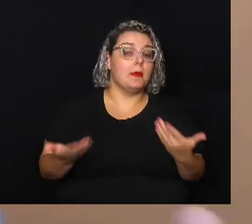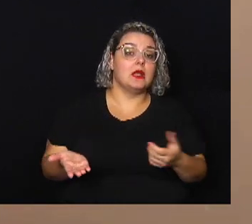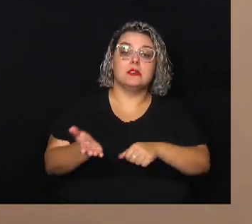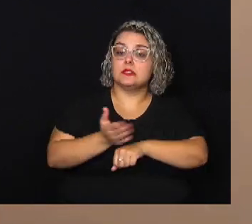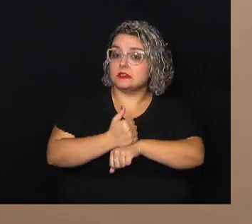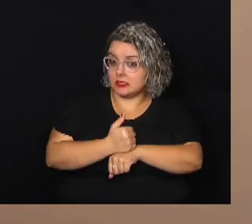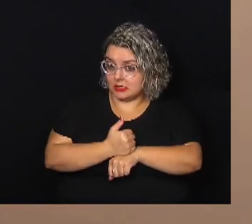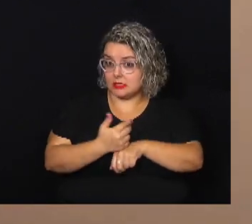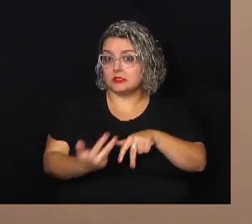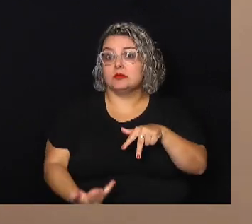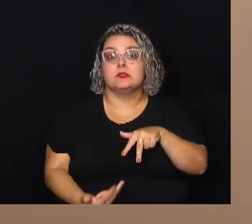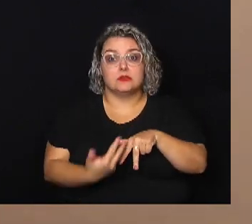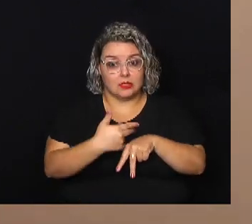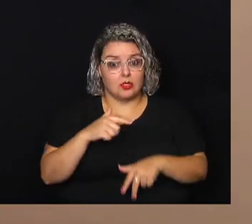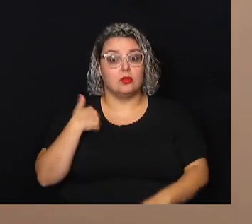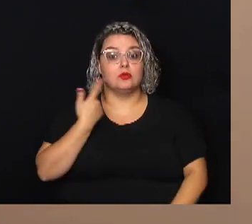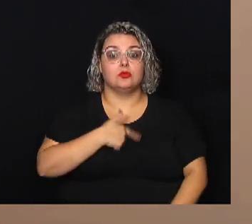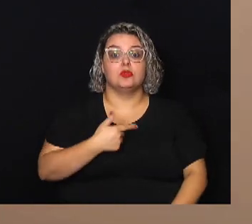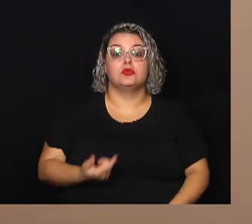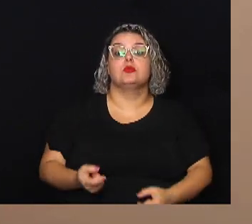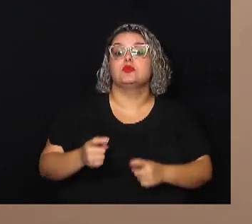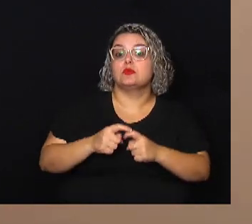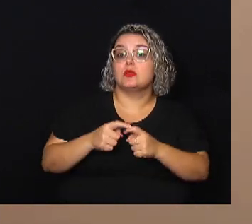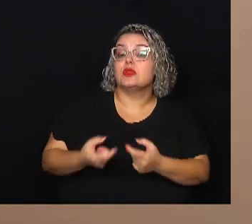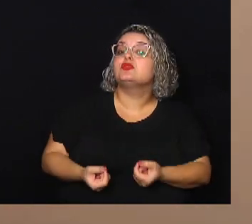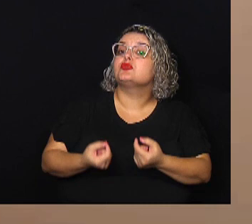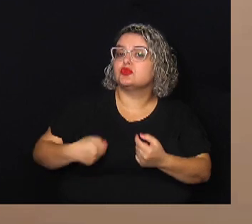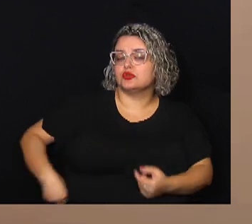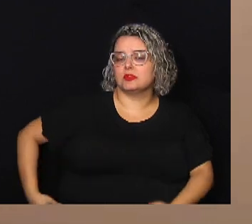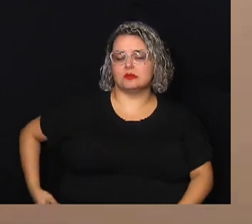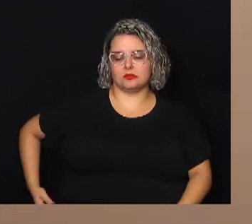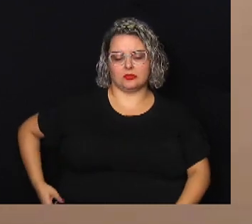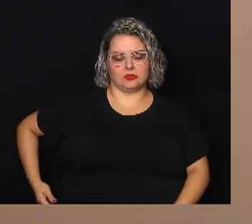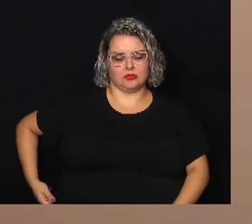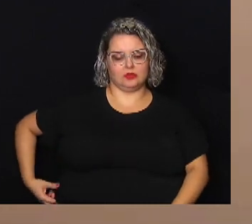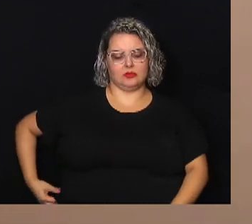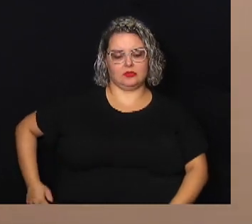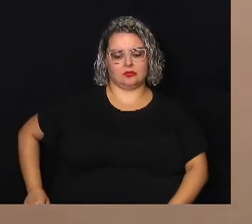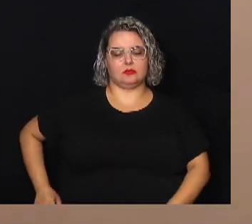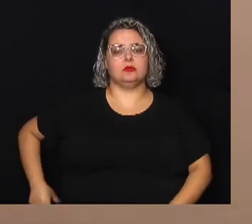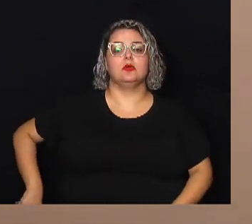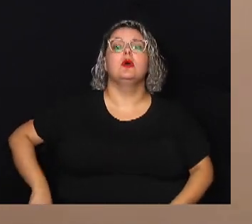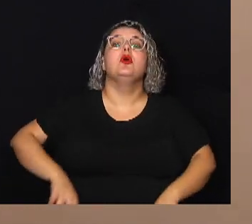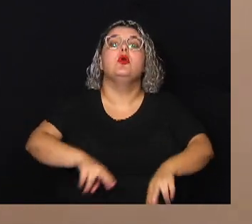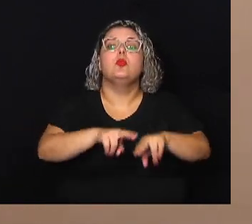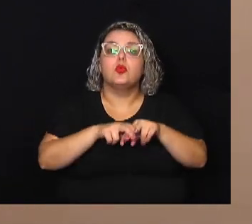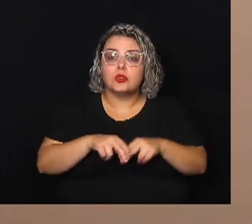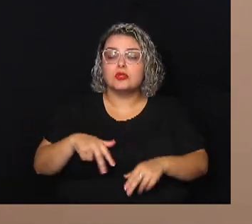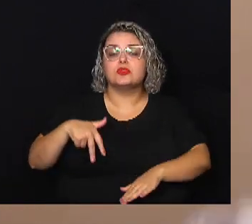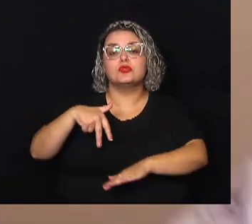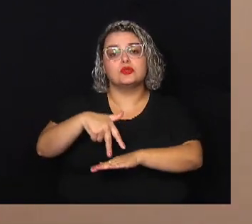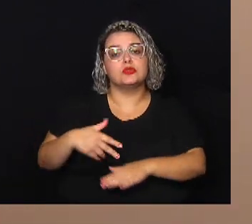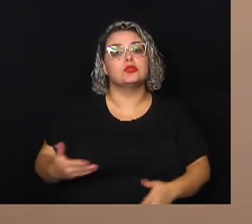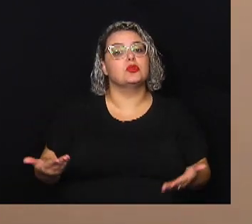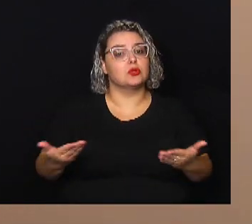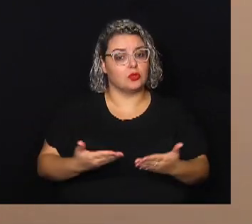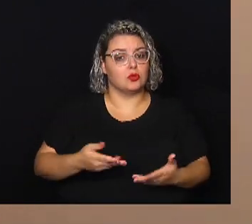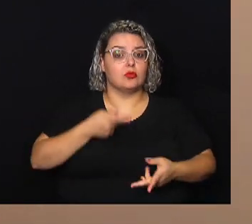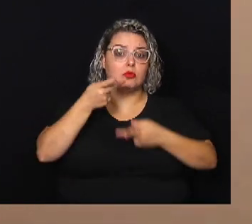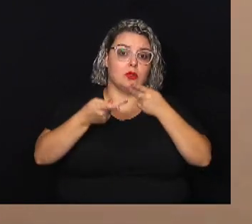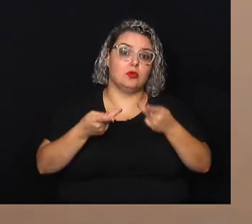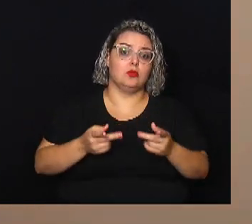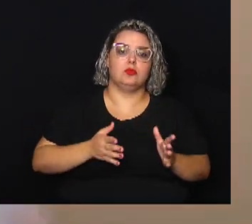sermos cirurgiões, nós somos oncologistas. Por isso que nós estamos aqui hoje falando para vocês sobre todos esses